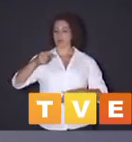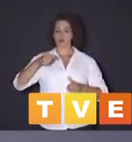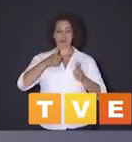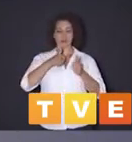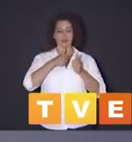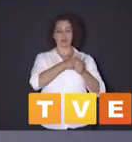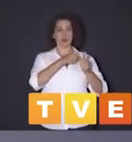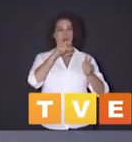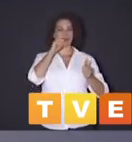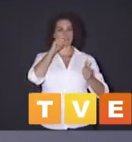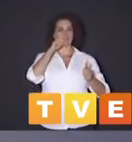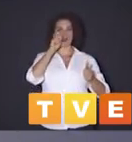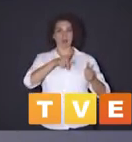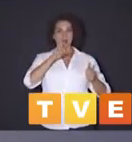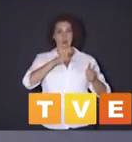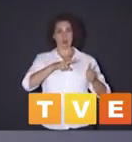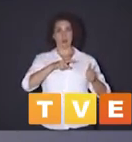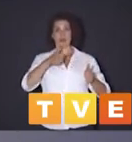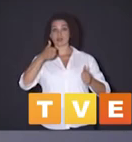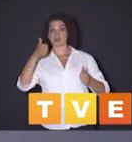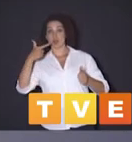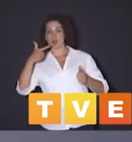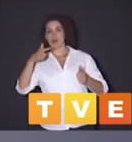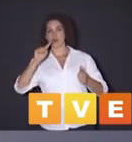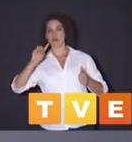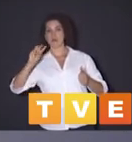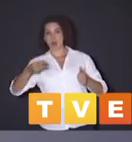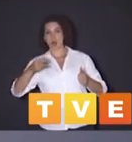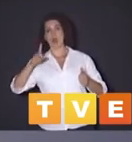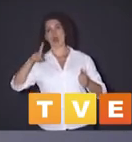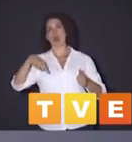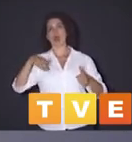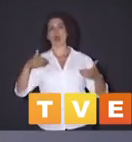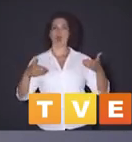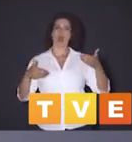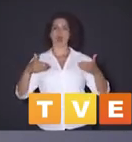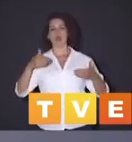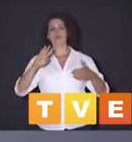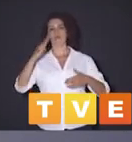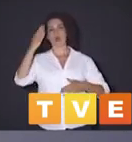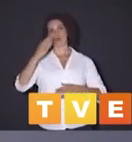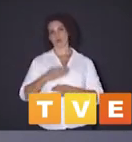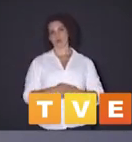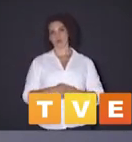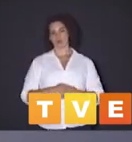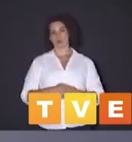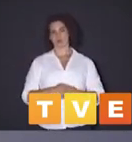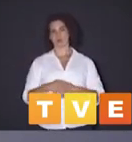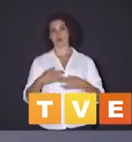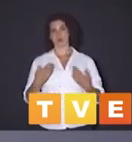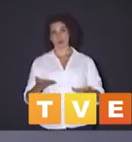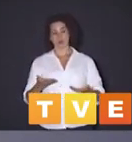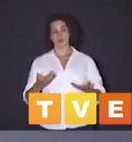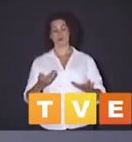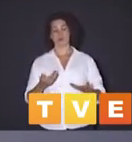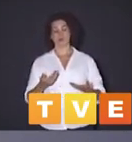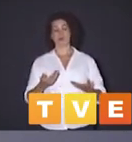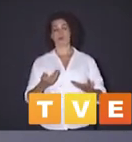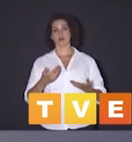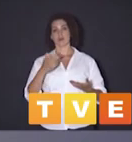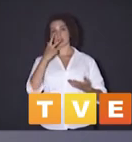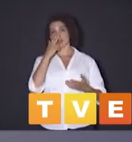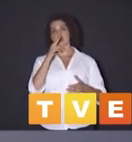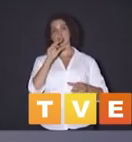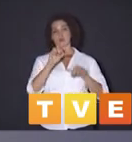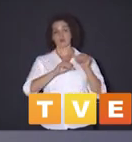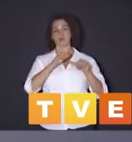twitter 12 milhões são robôs então é uma coisa forte essa camada orgânica ela se tornou uma coisa muito